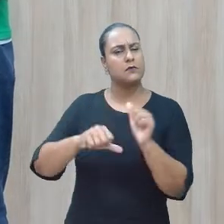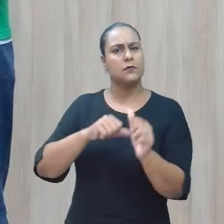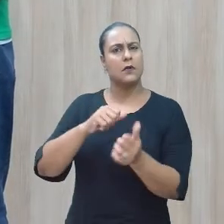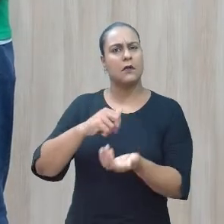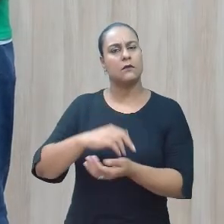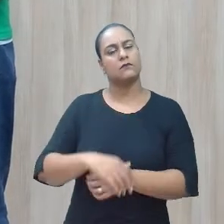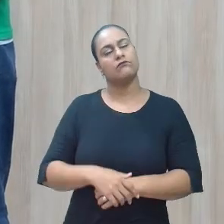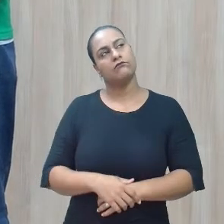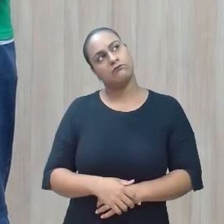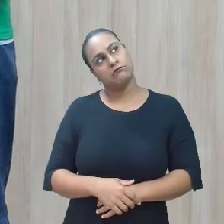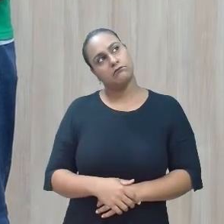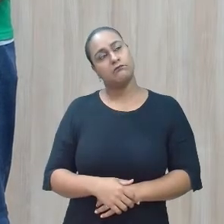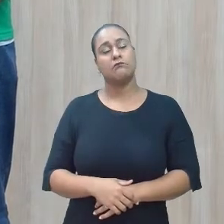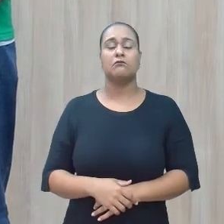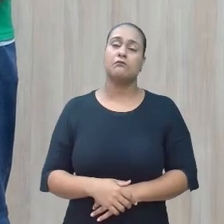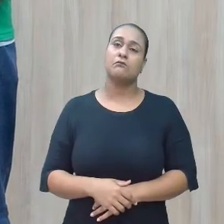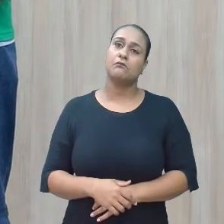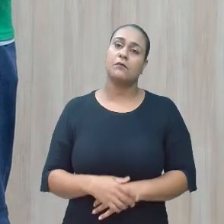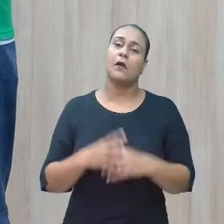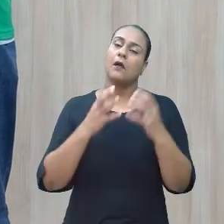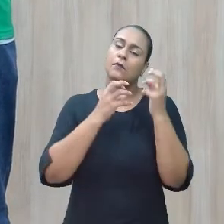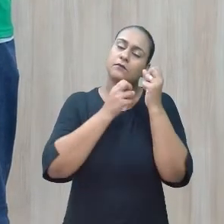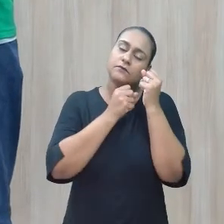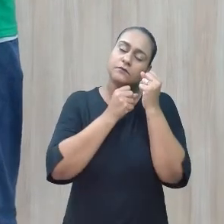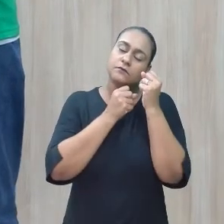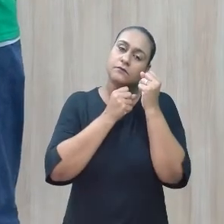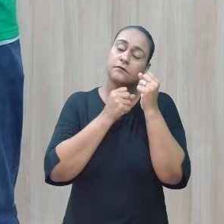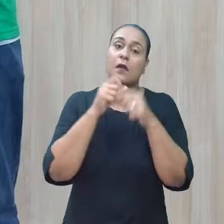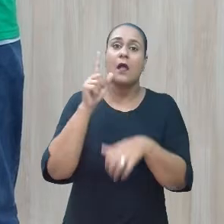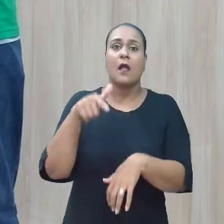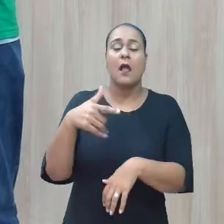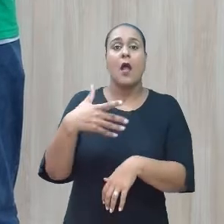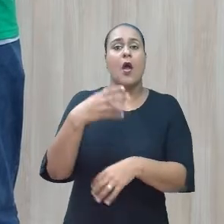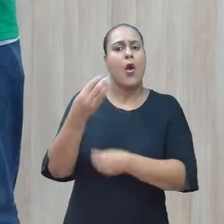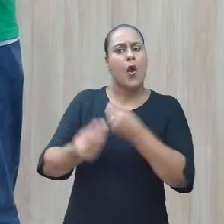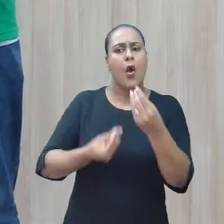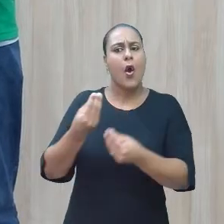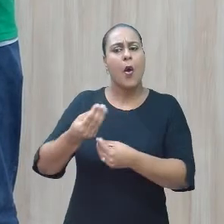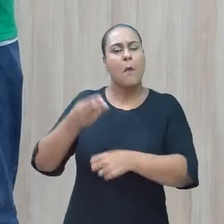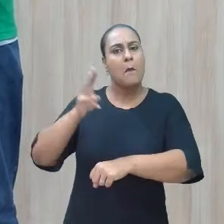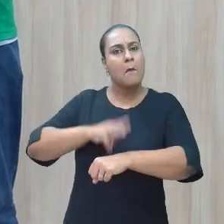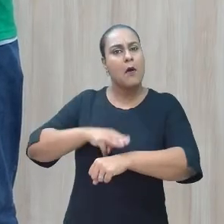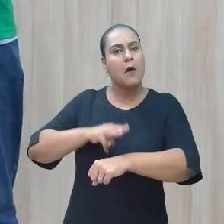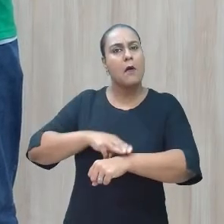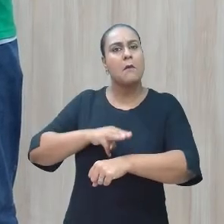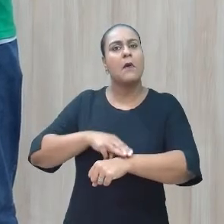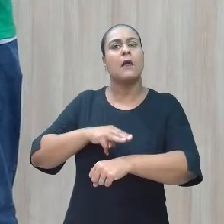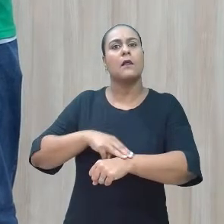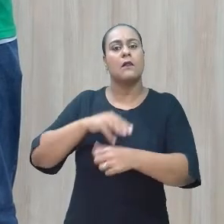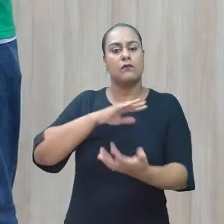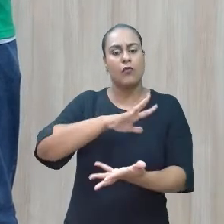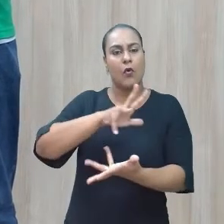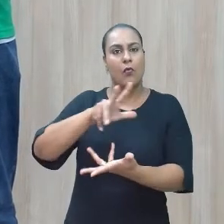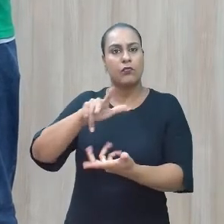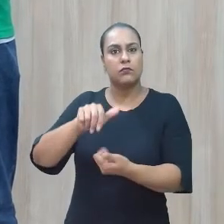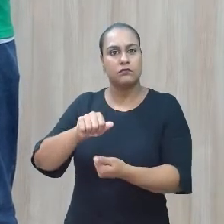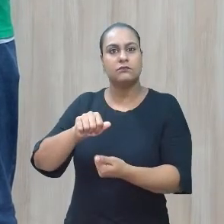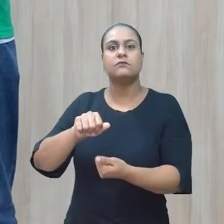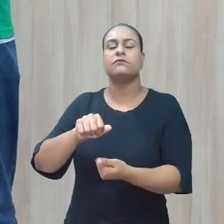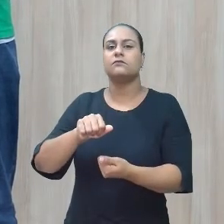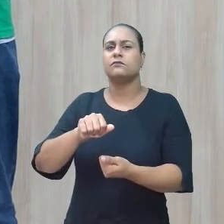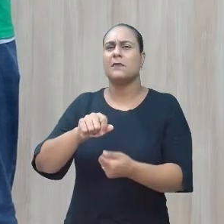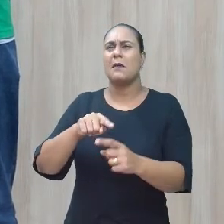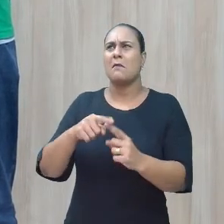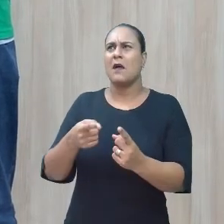pé, ó, dormindo. É o estado momentâneo da atmosfera. Atmosfera.